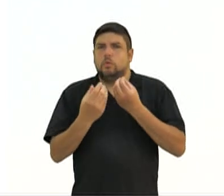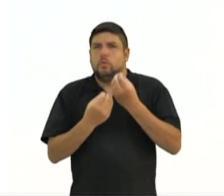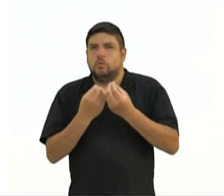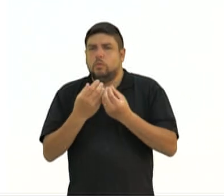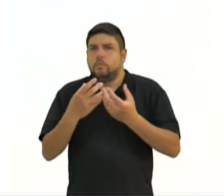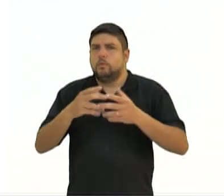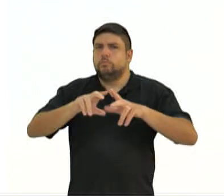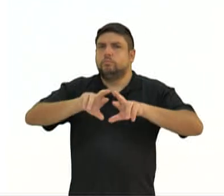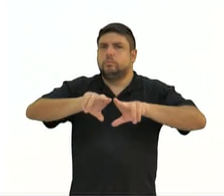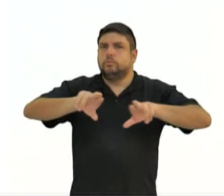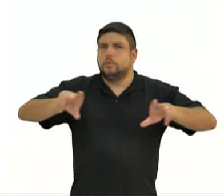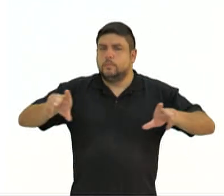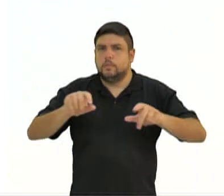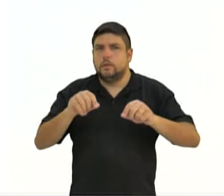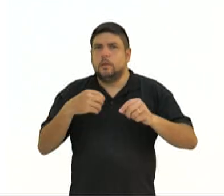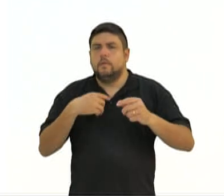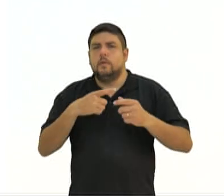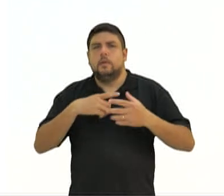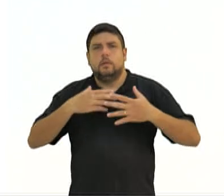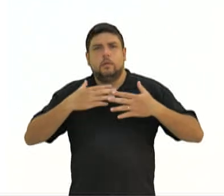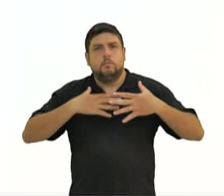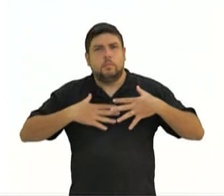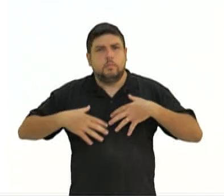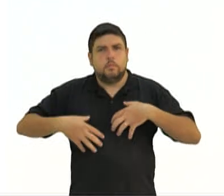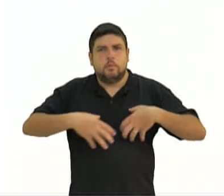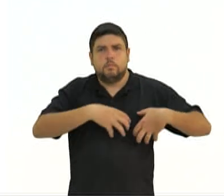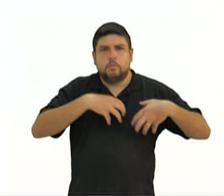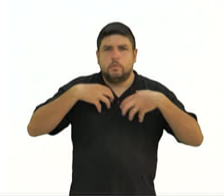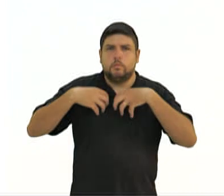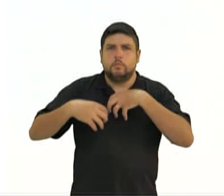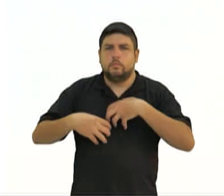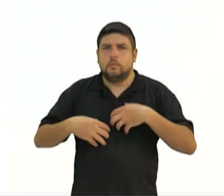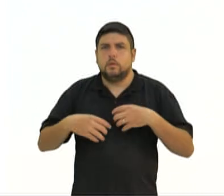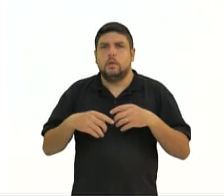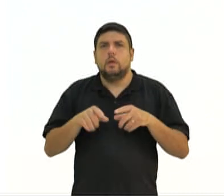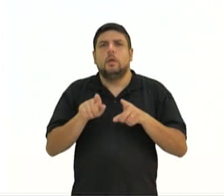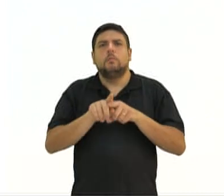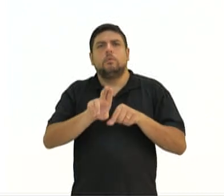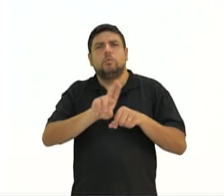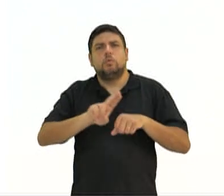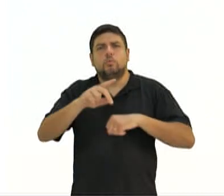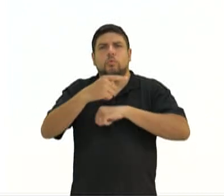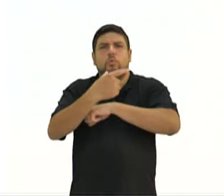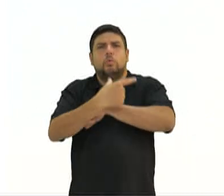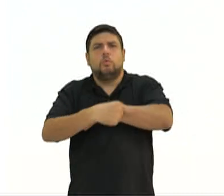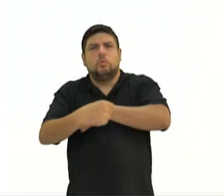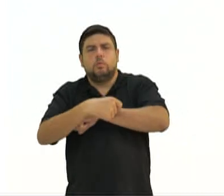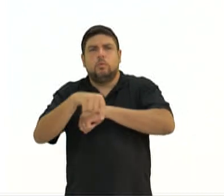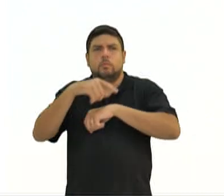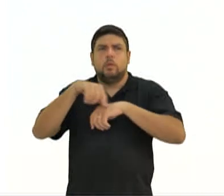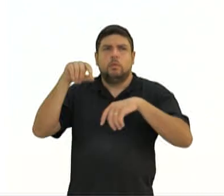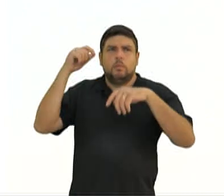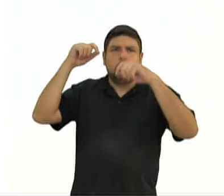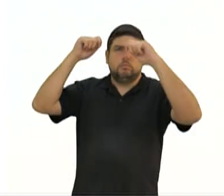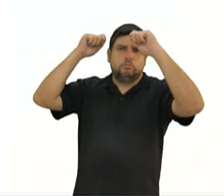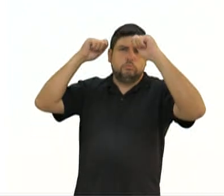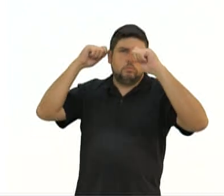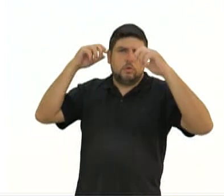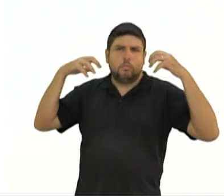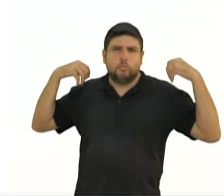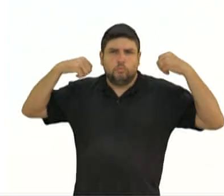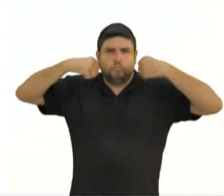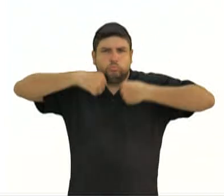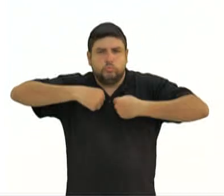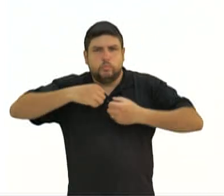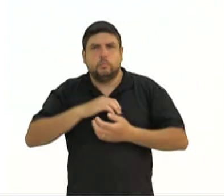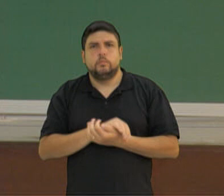cores variadas e estampadas, e aplicação de plumas, chapéu e mantos. Então vocês podem